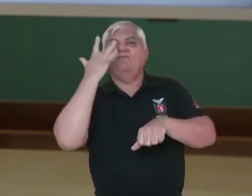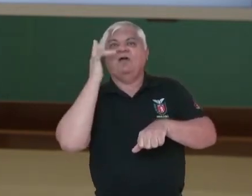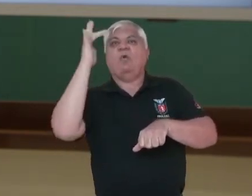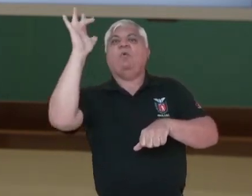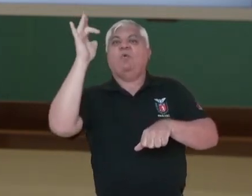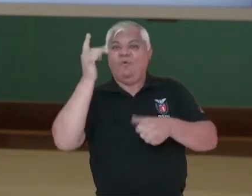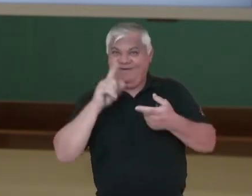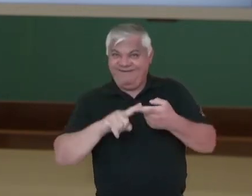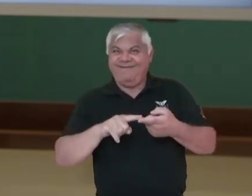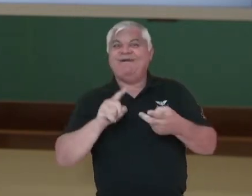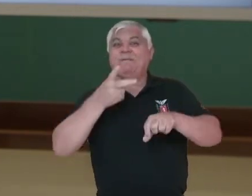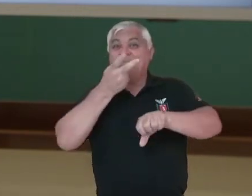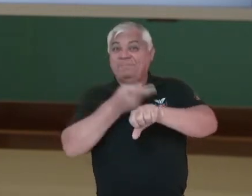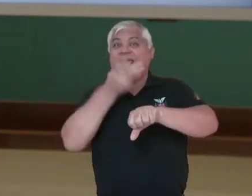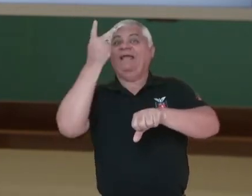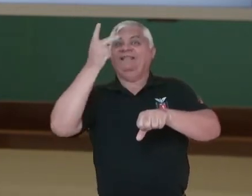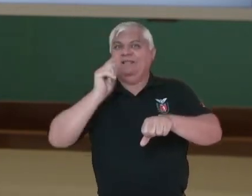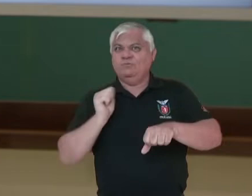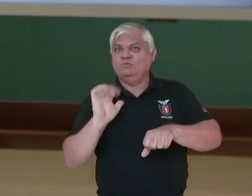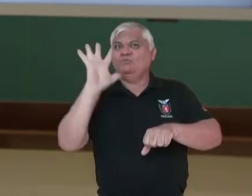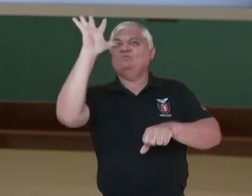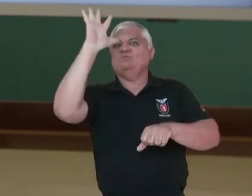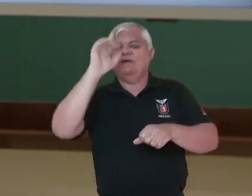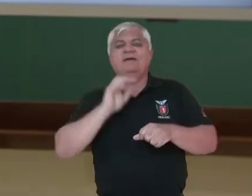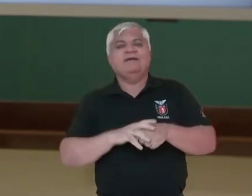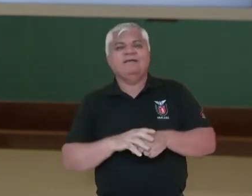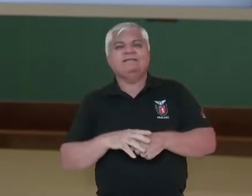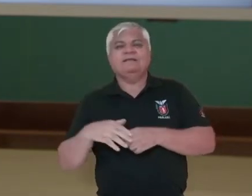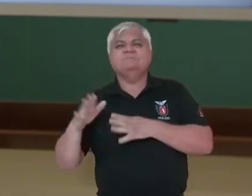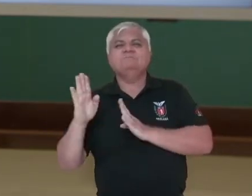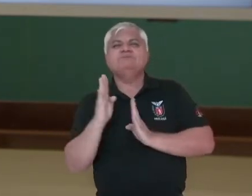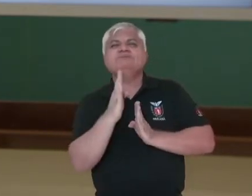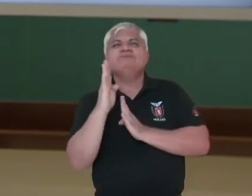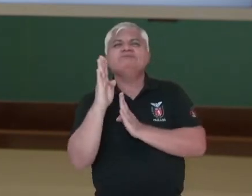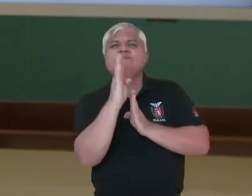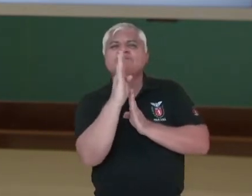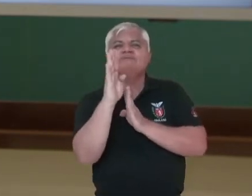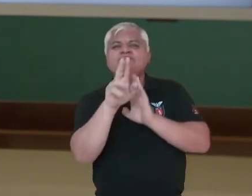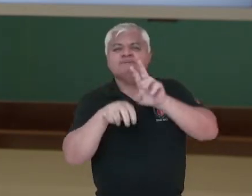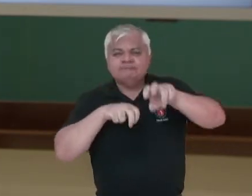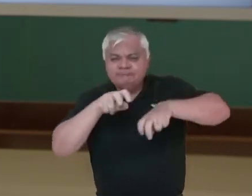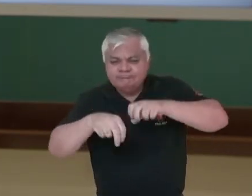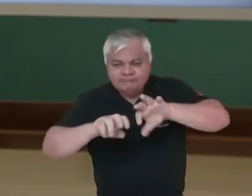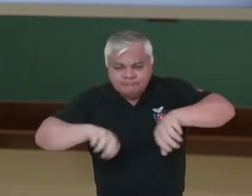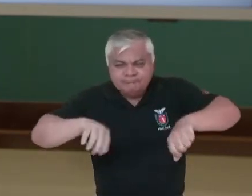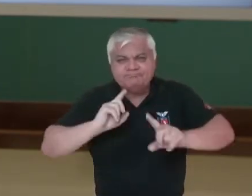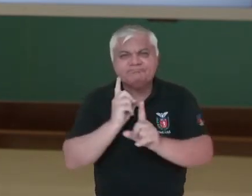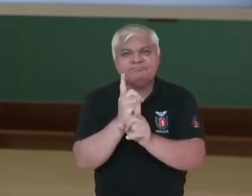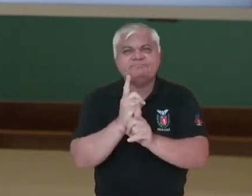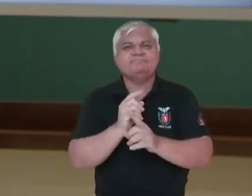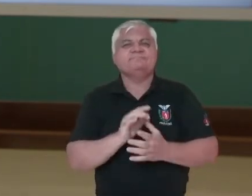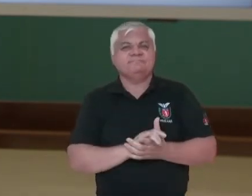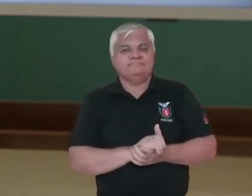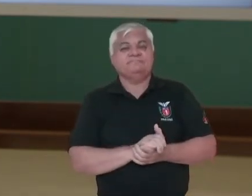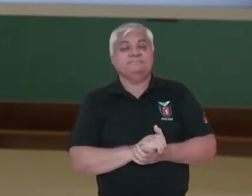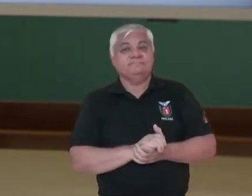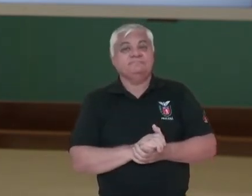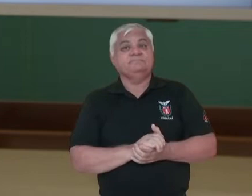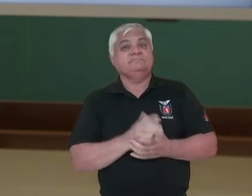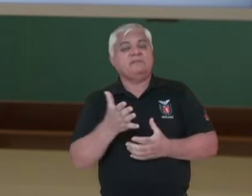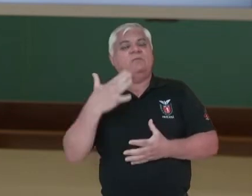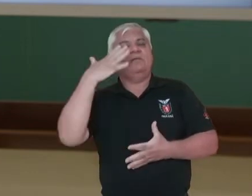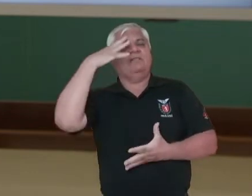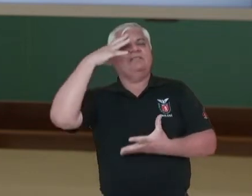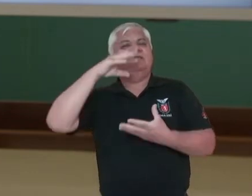dos bandeirantes em direção ao interior para explorar recursos do território brasileiro, certo? E aí a gente já vai